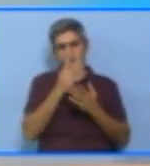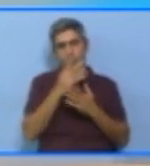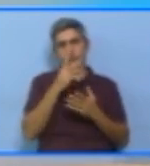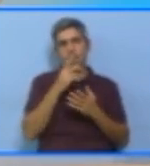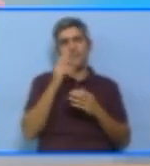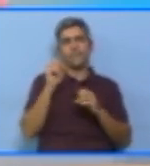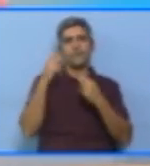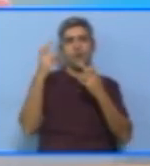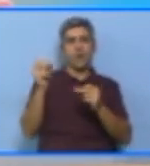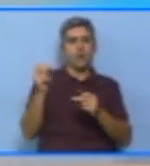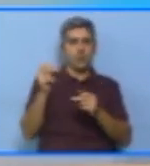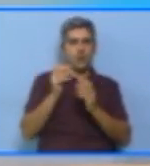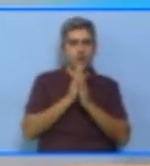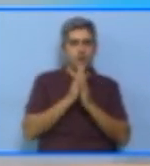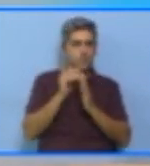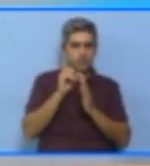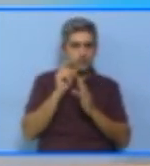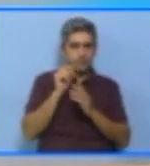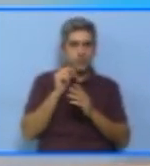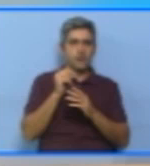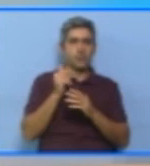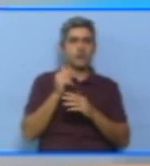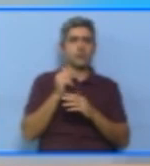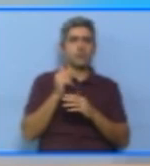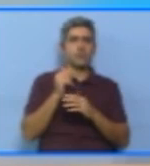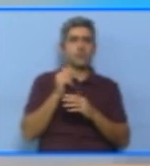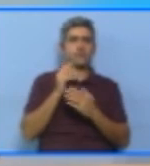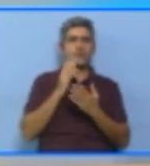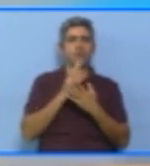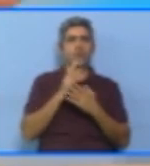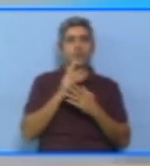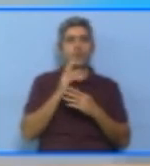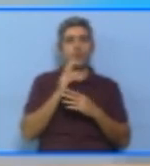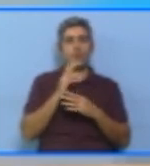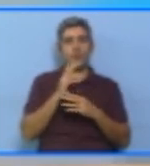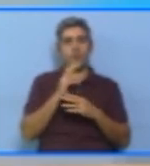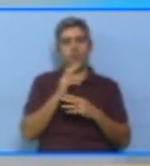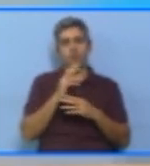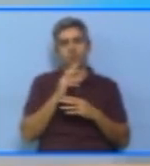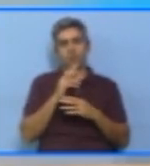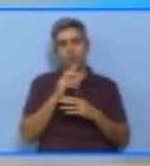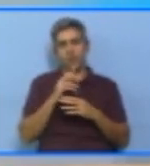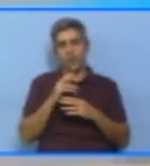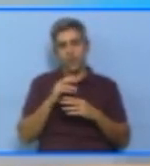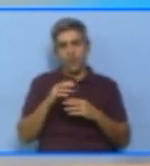para fora da Igreja, ou é só para, eu diríamos,